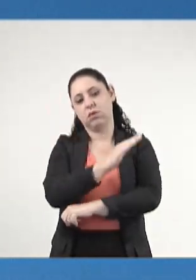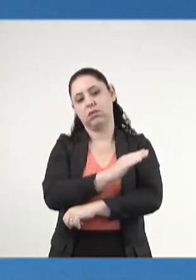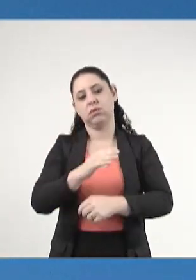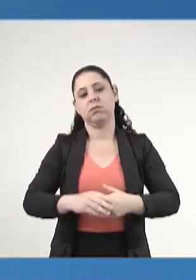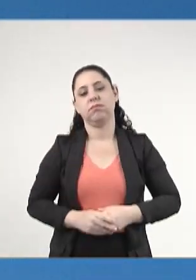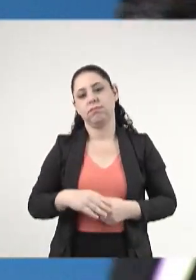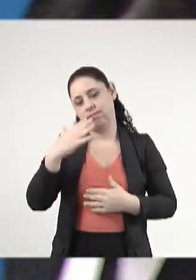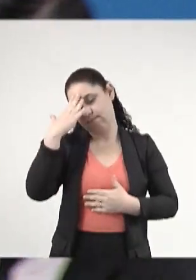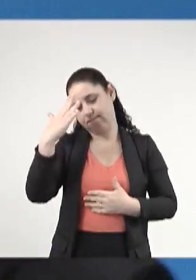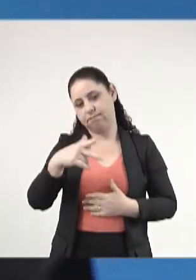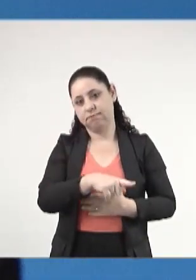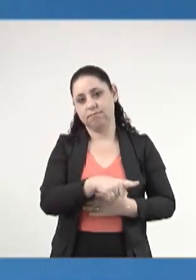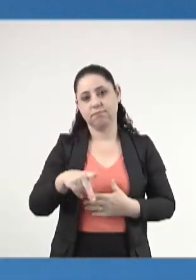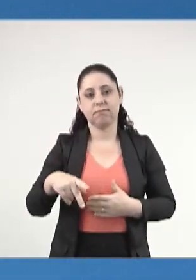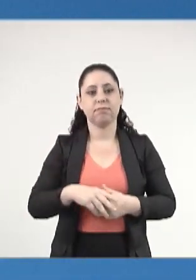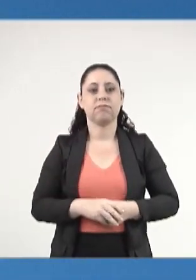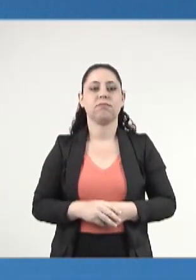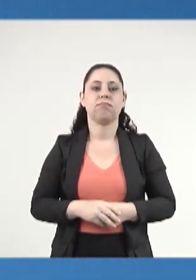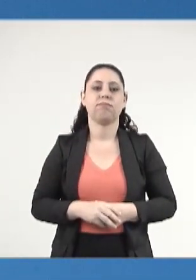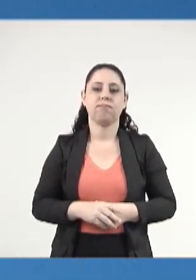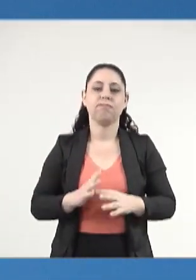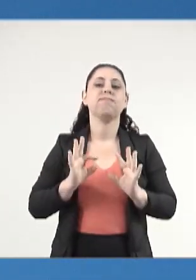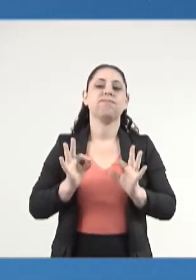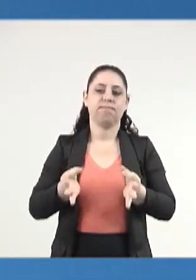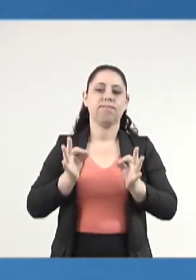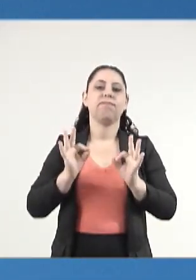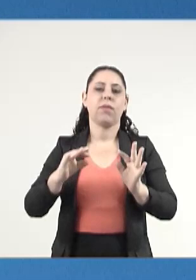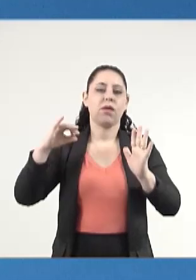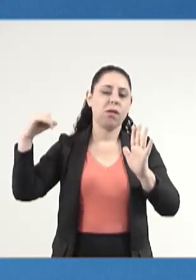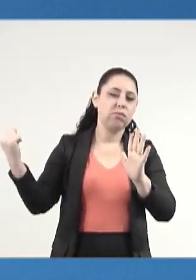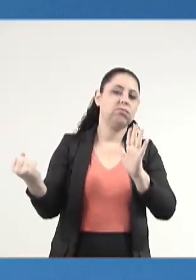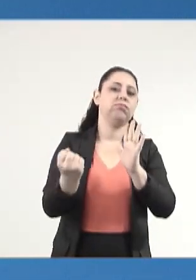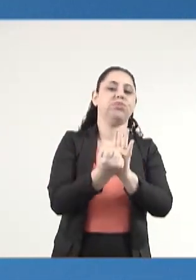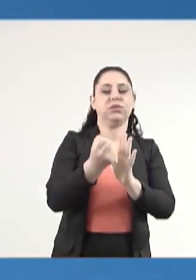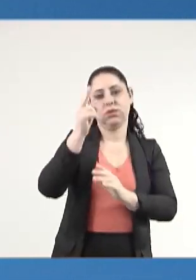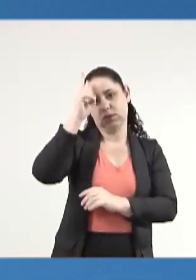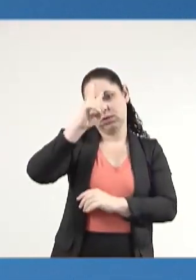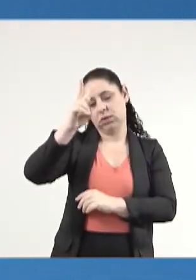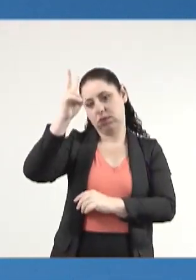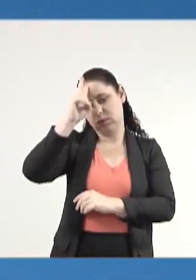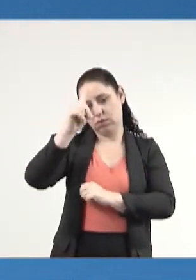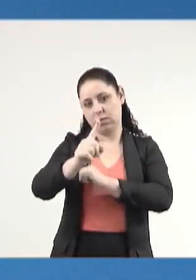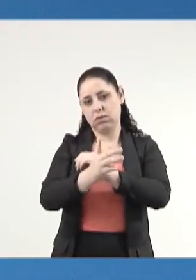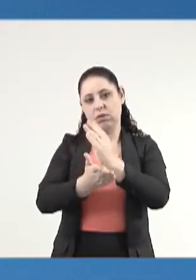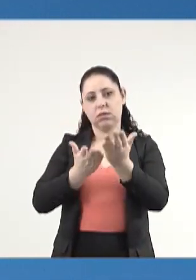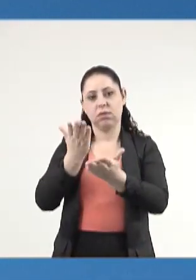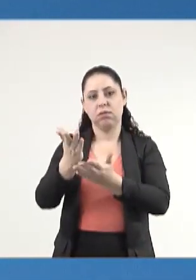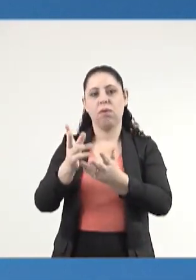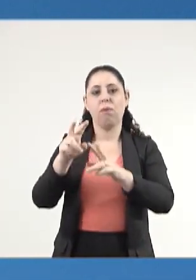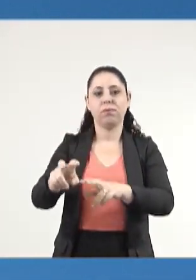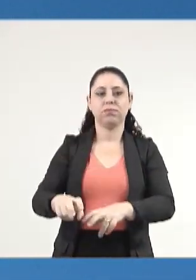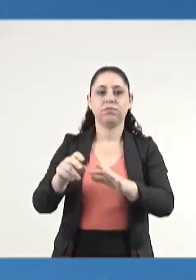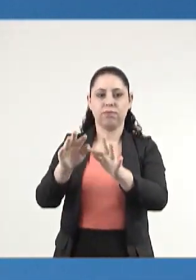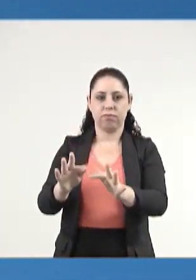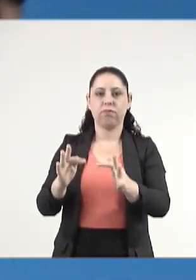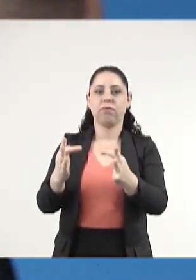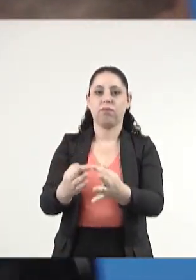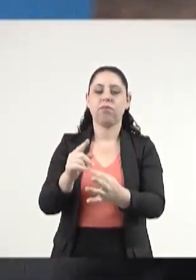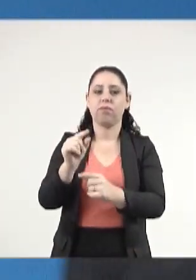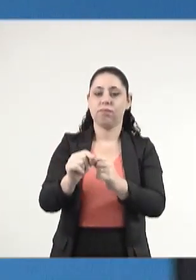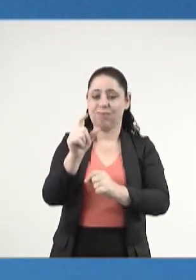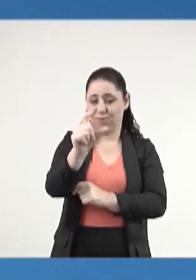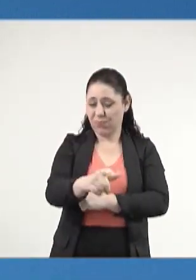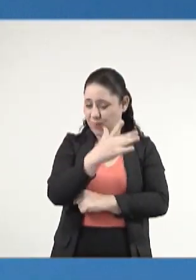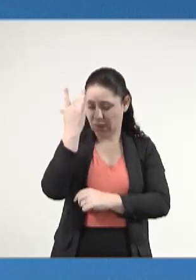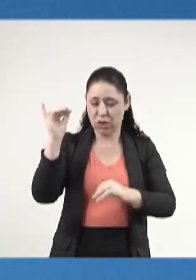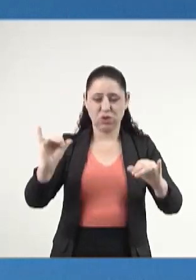tarde. Obrigado, senhor presidente. Com certeza vai ser um marco histórico no atendimento da agricultura familiar e daqueles